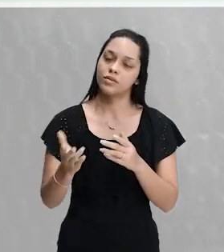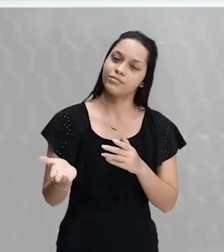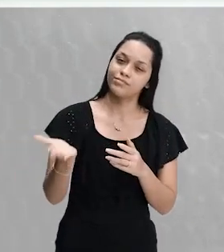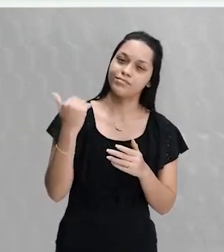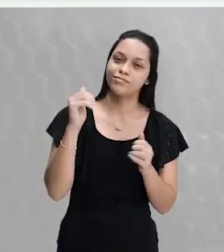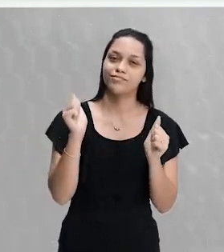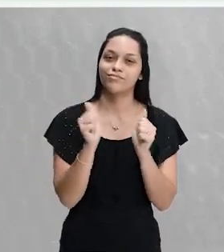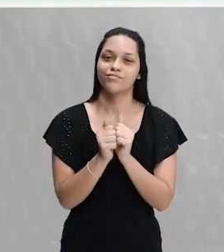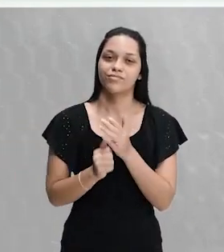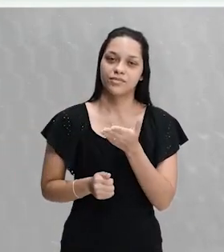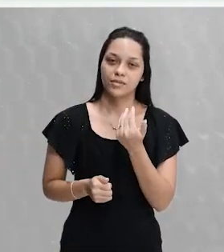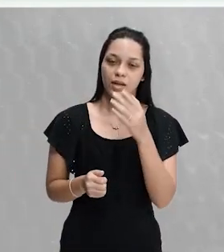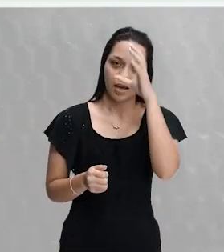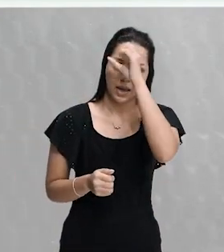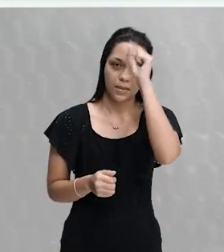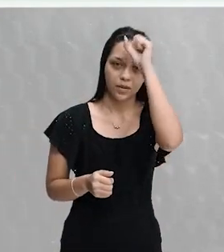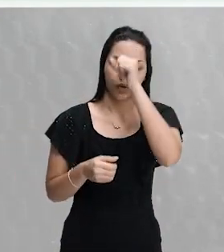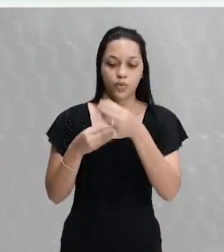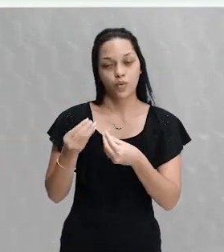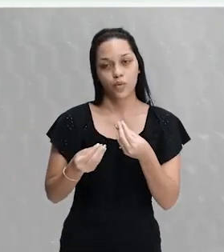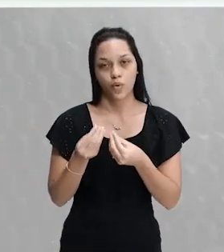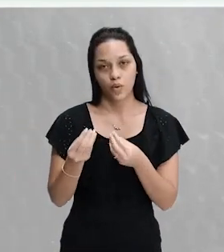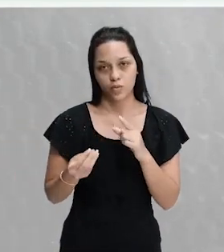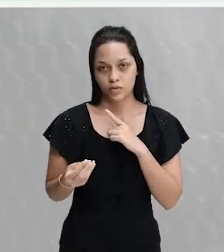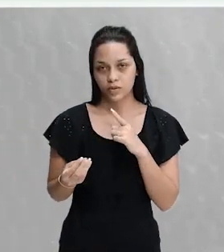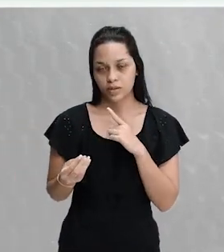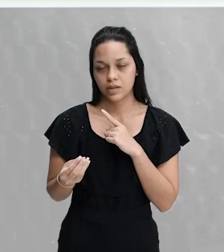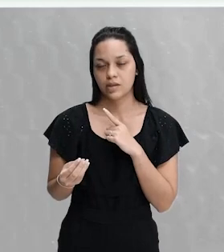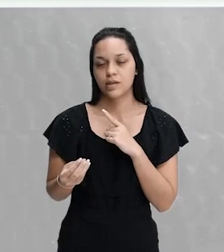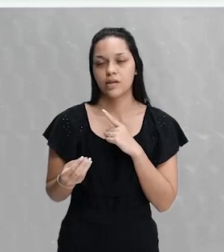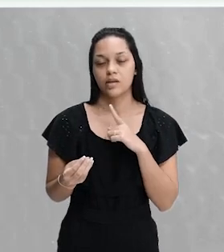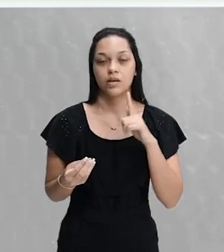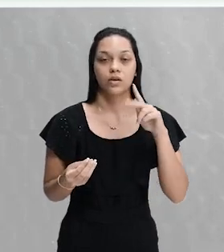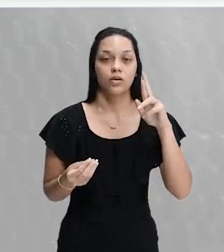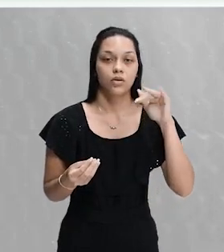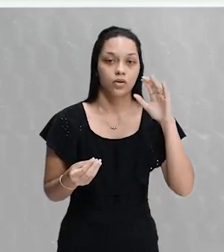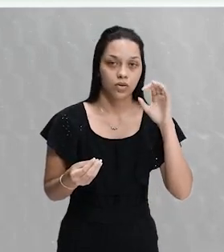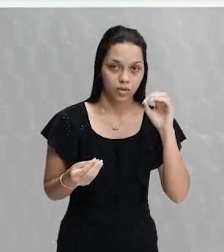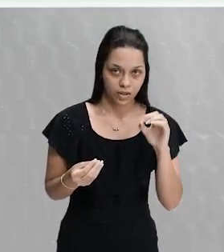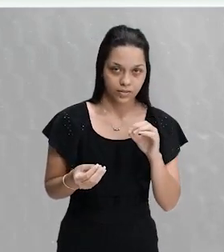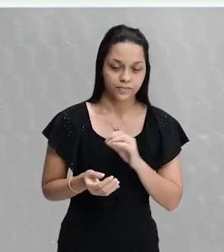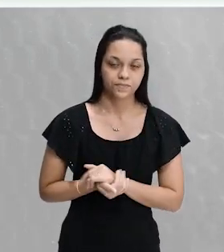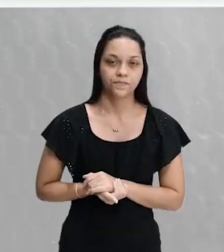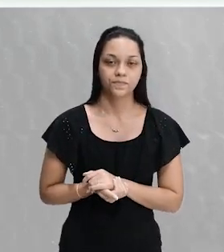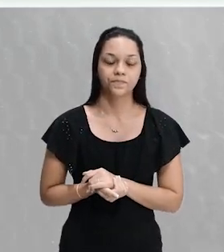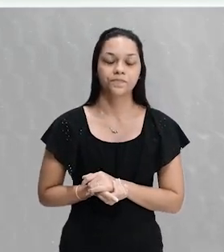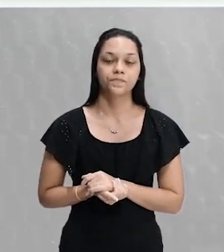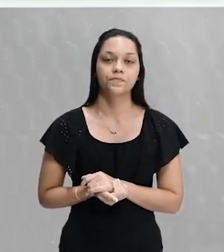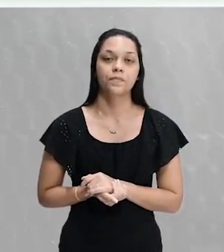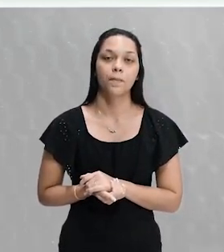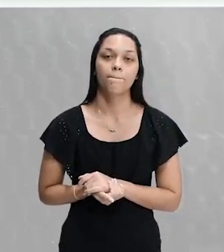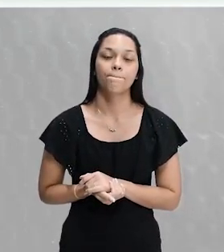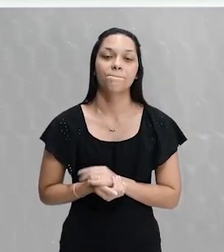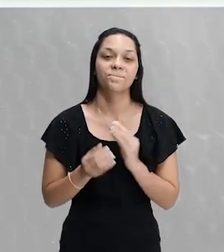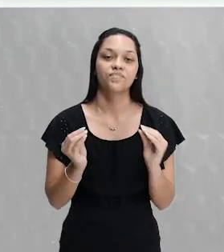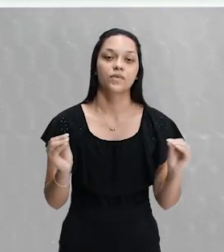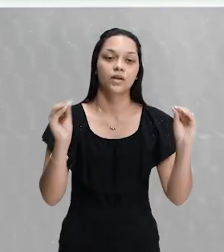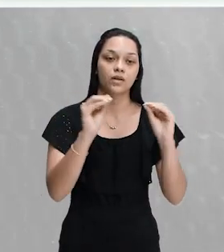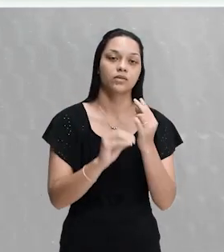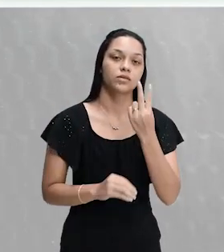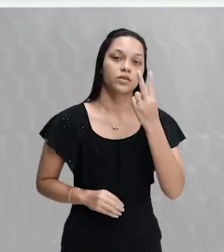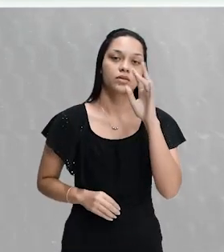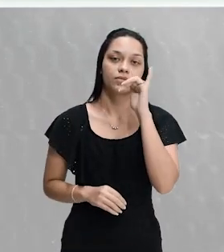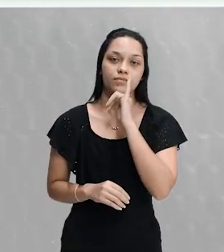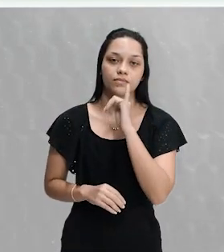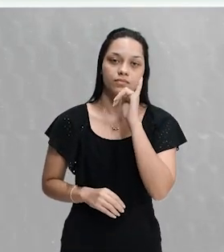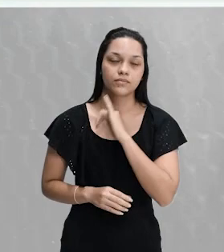lá, vem comigo que a gente vai ver como é que é o gráfico de uma função do segundo grau. Olha só, vamos colocar aqui dois exemplos.